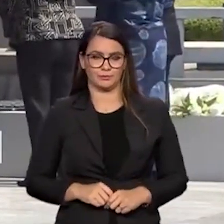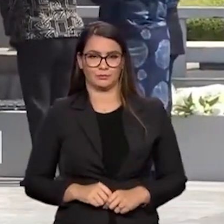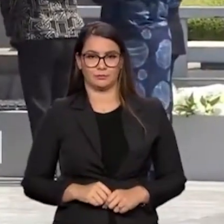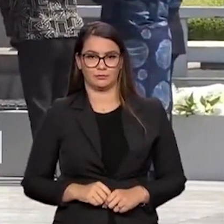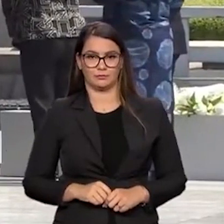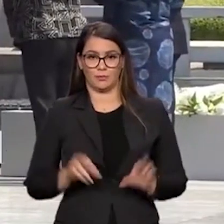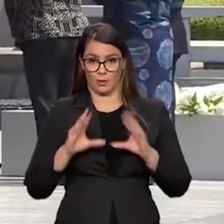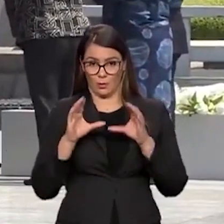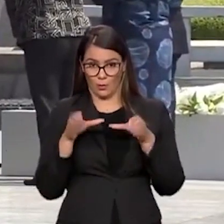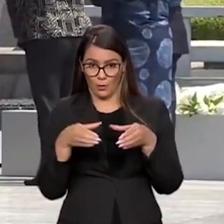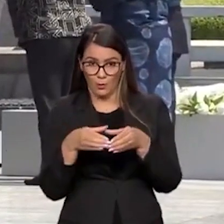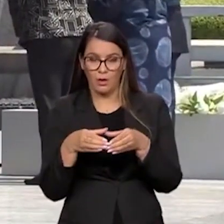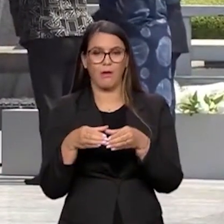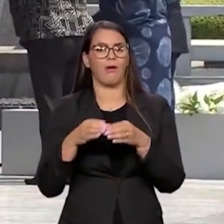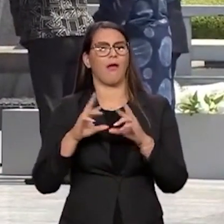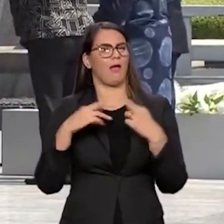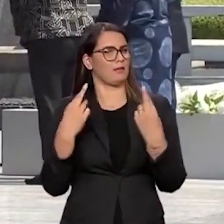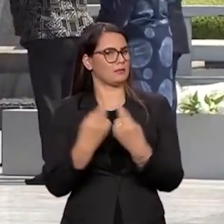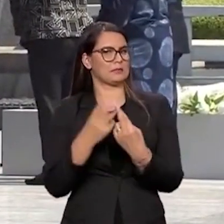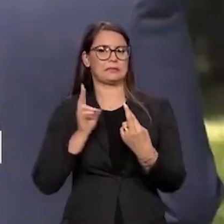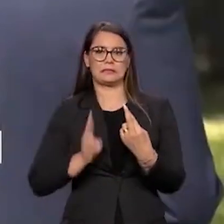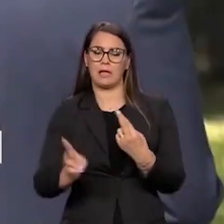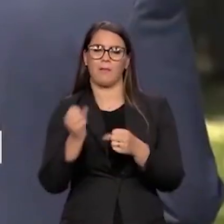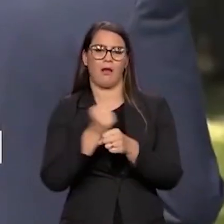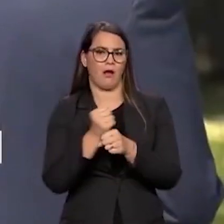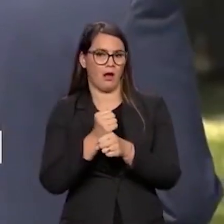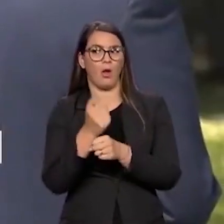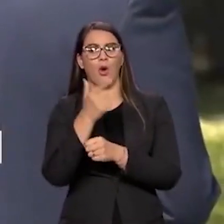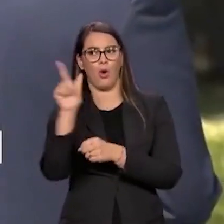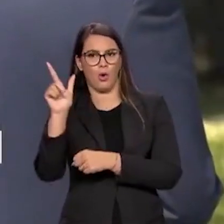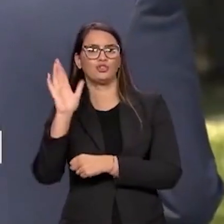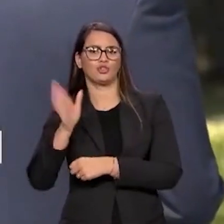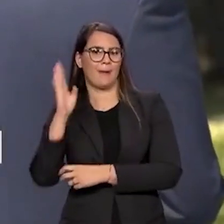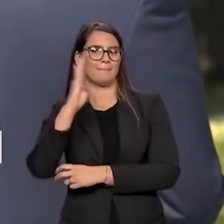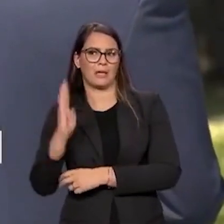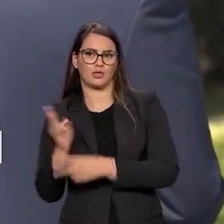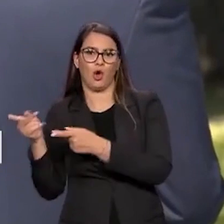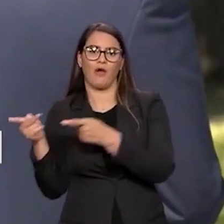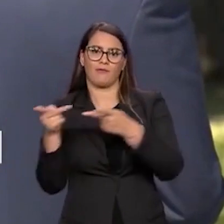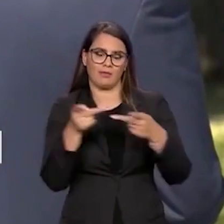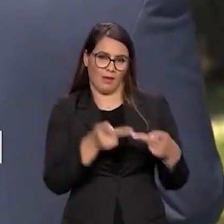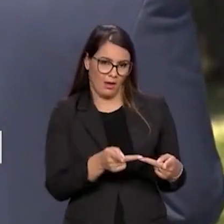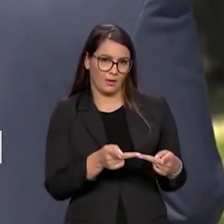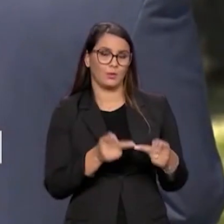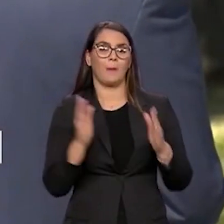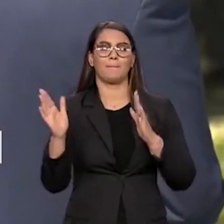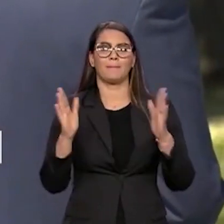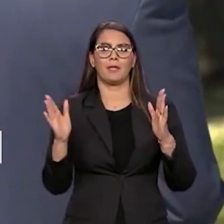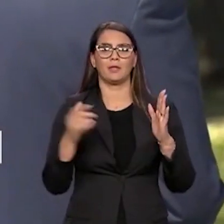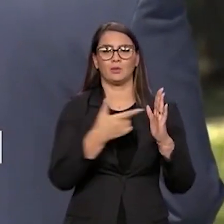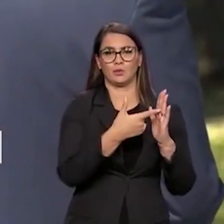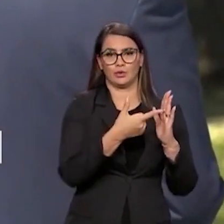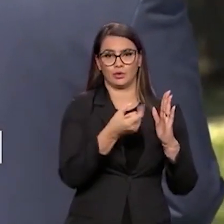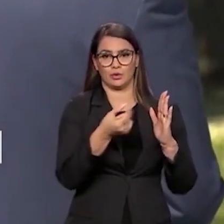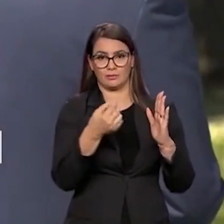A cúpula acontece anualmente, o Brasil já foi convidado em outras oportunidades, especialmente no período entre 2003